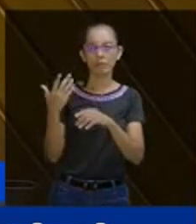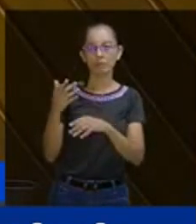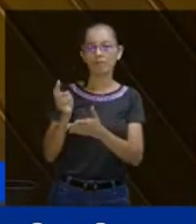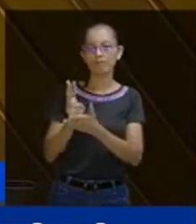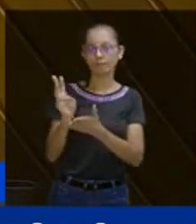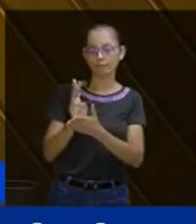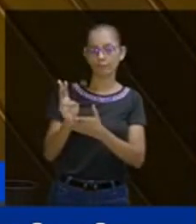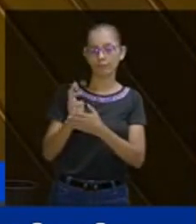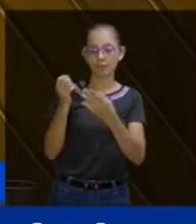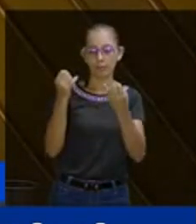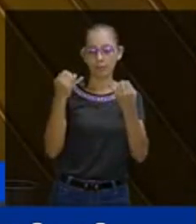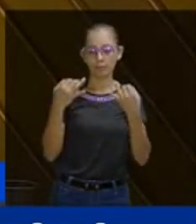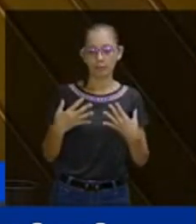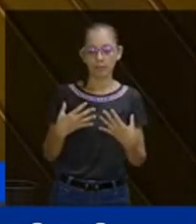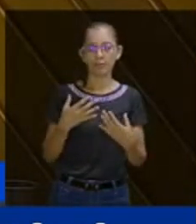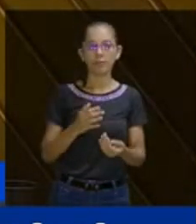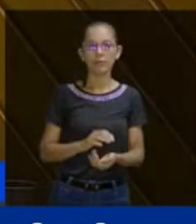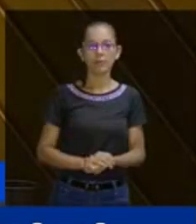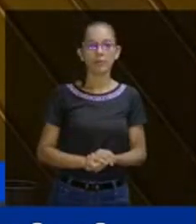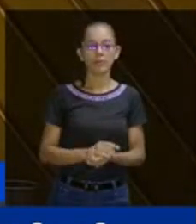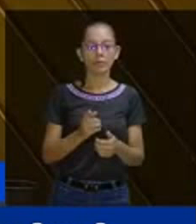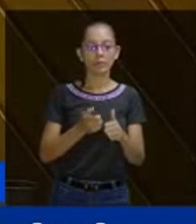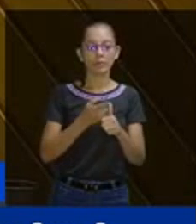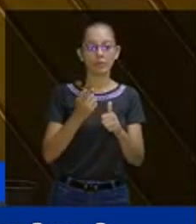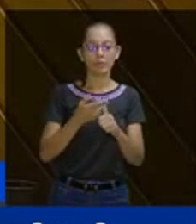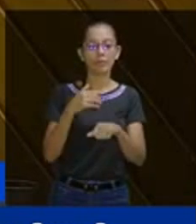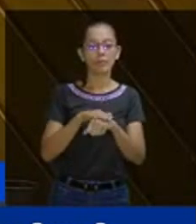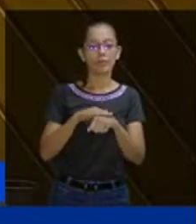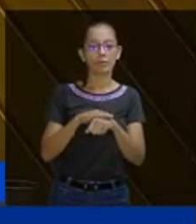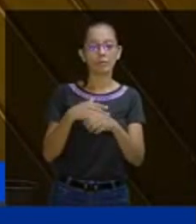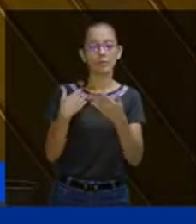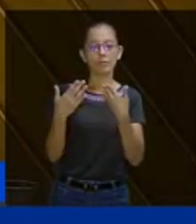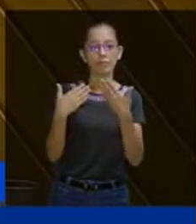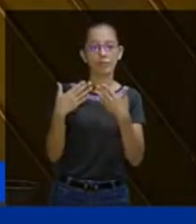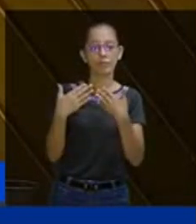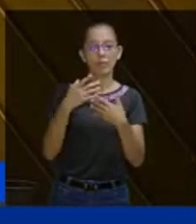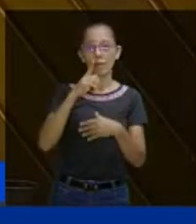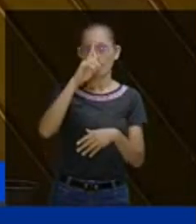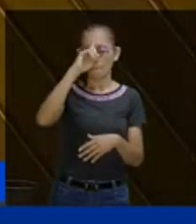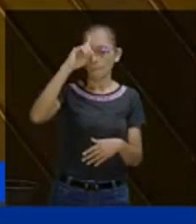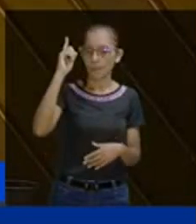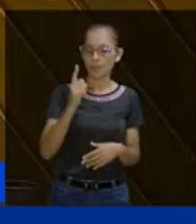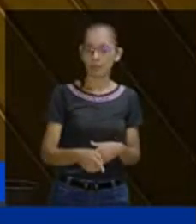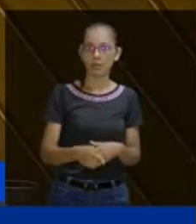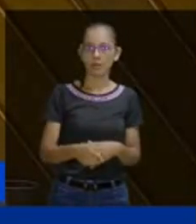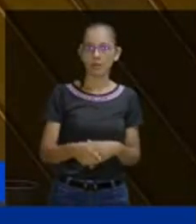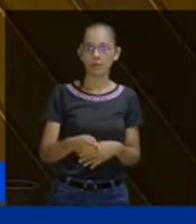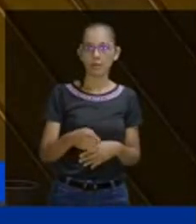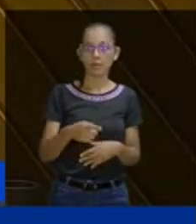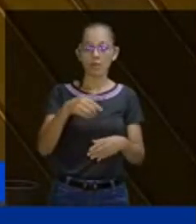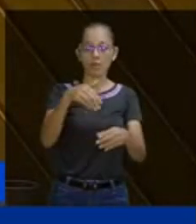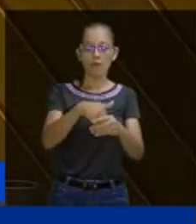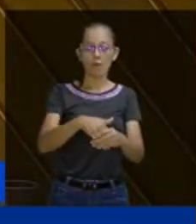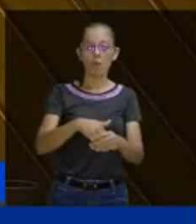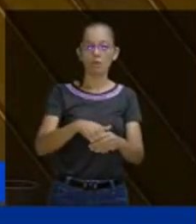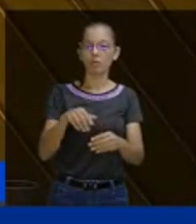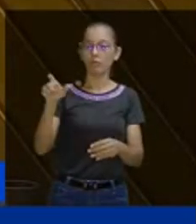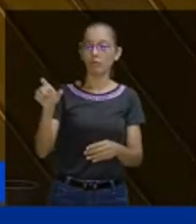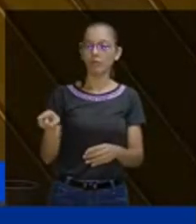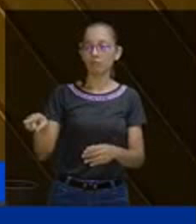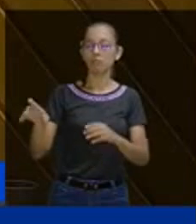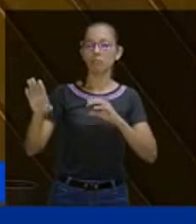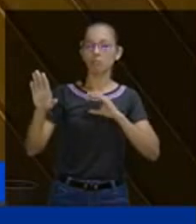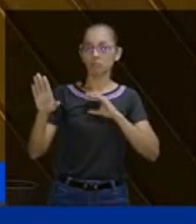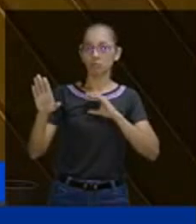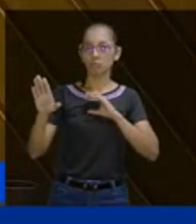Luanderson imagens de captura de tela de conversa em que a ordem de votar em caçula já foi repassada a terceiros. Na